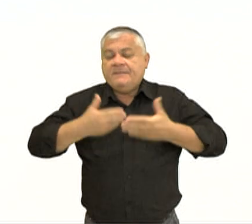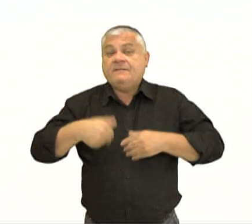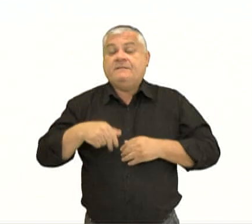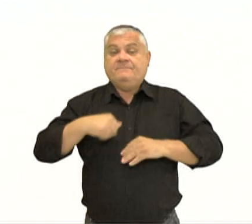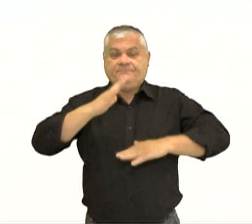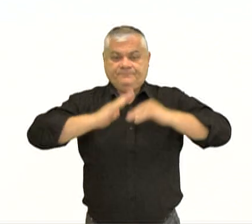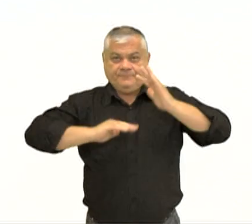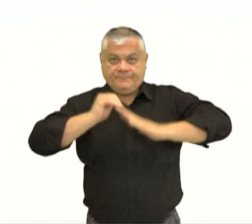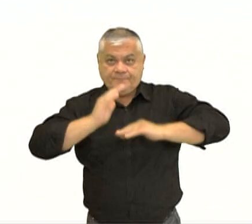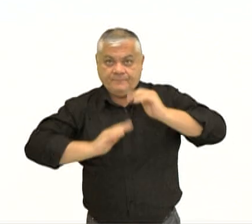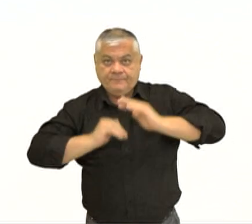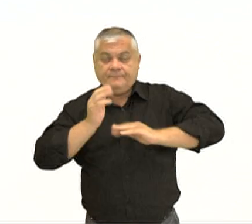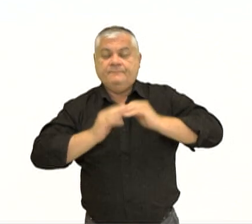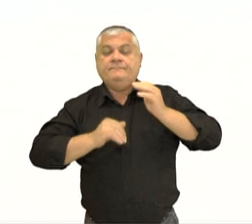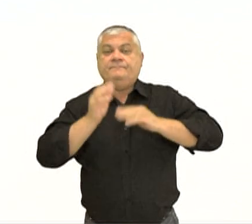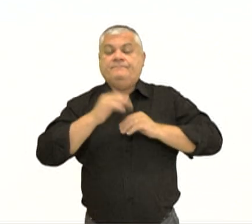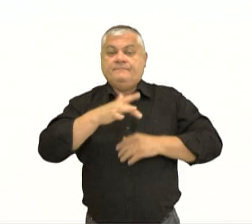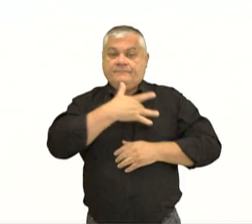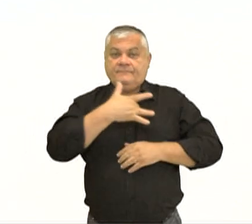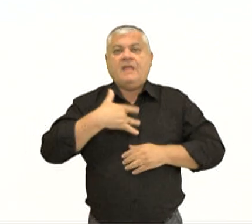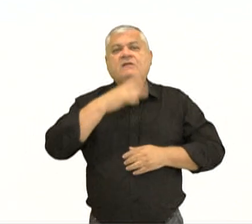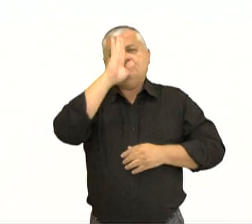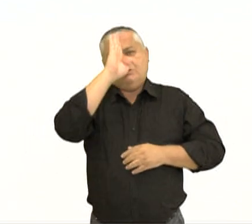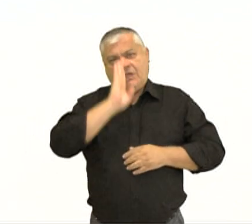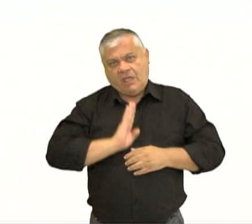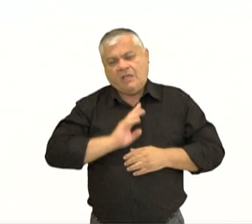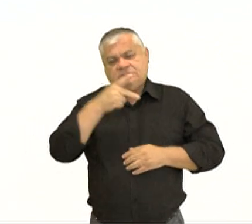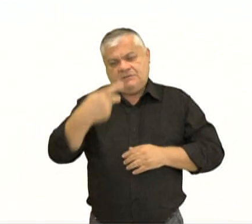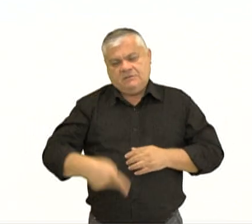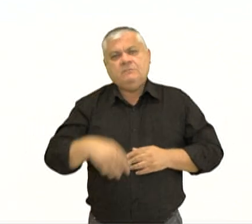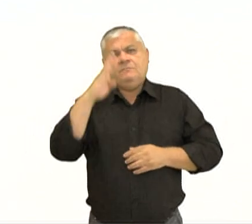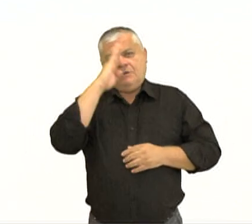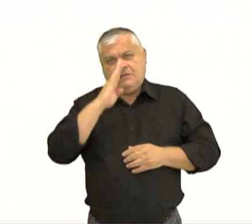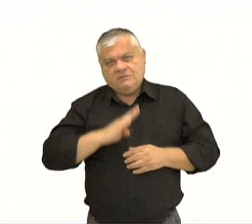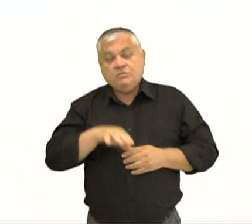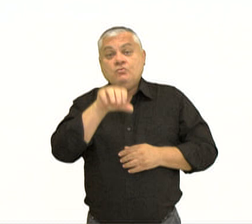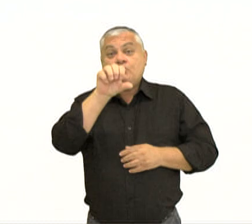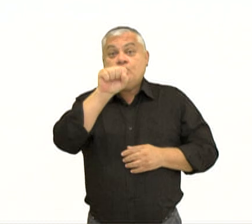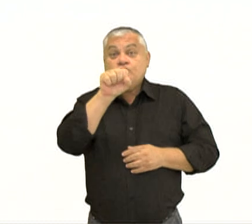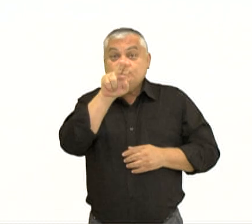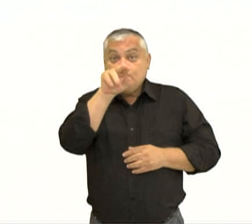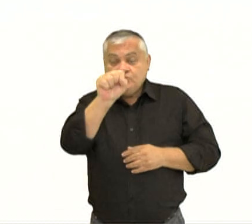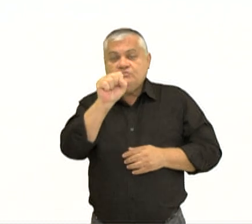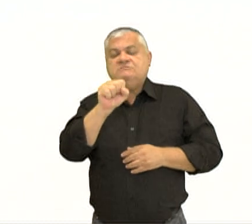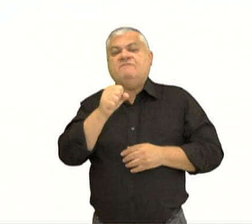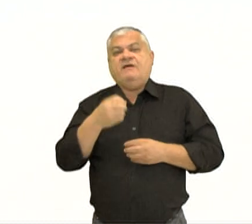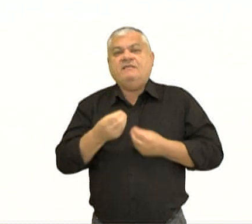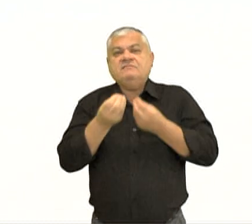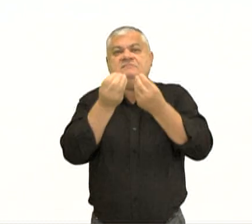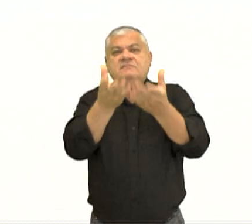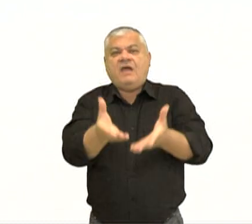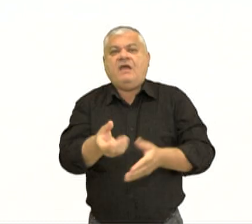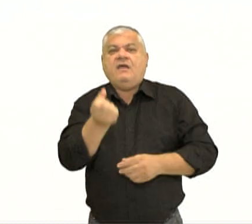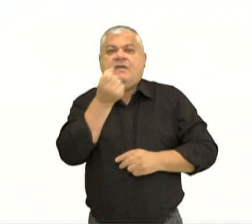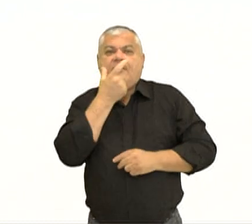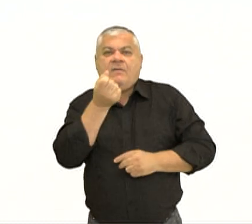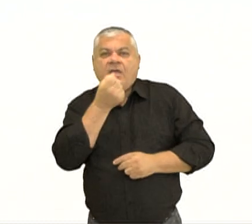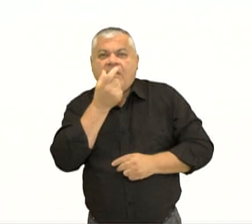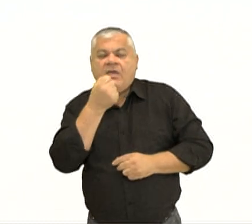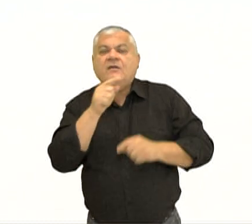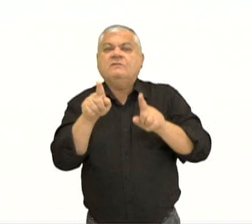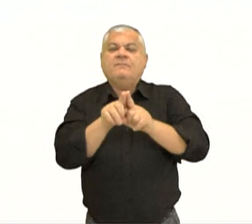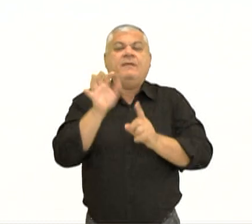SUS, tá? O tratamento é gratuito no nosso país. Esses profissionais vão, além de fornecer os medicamentos,